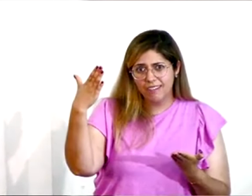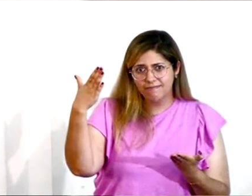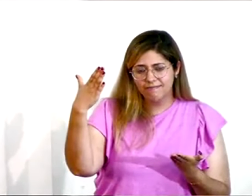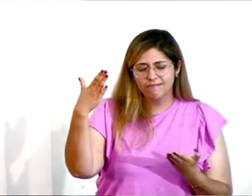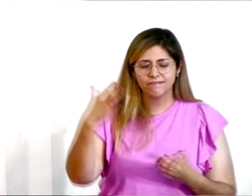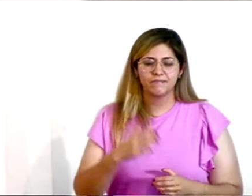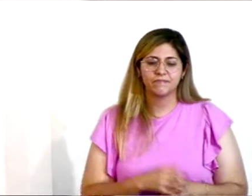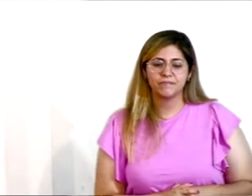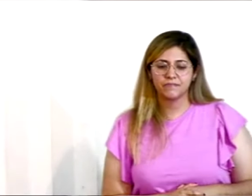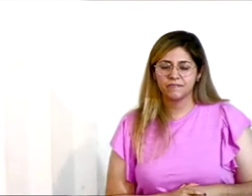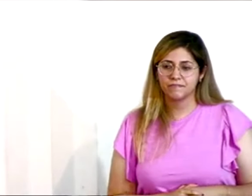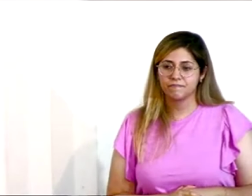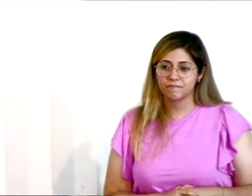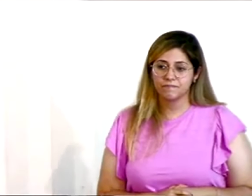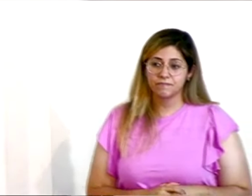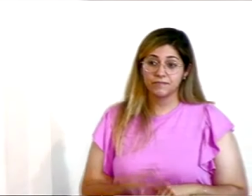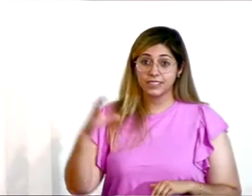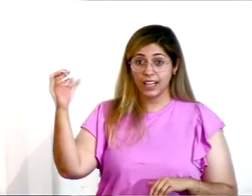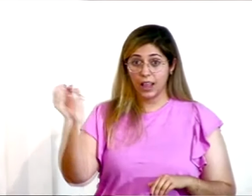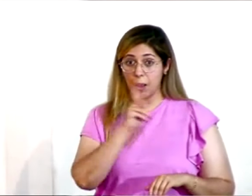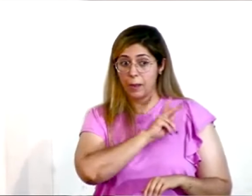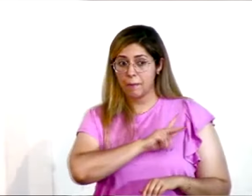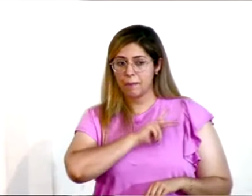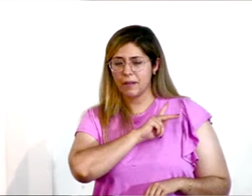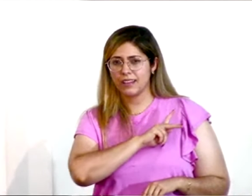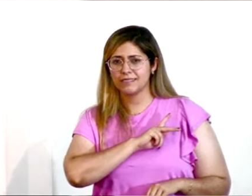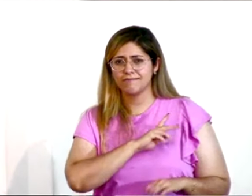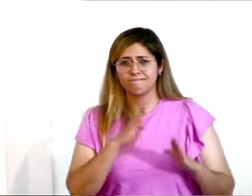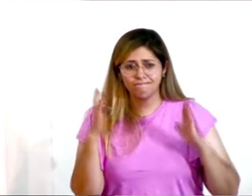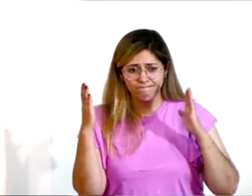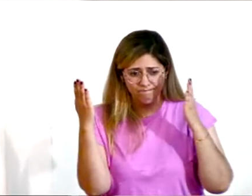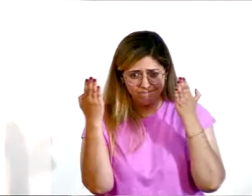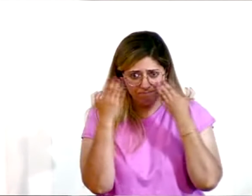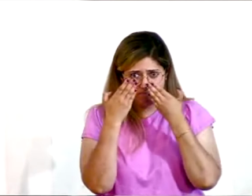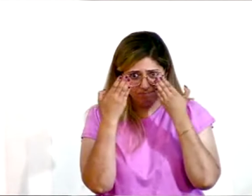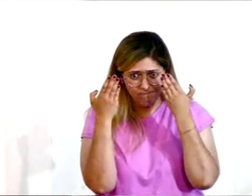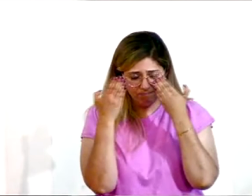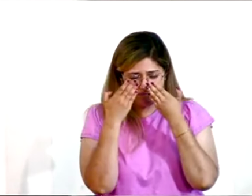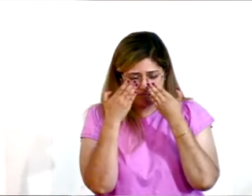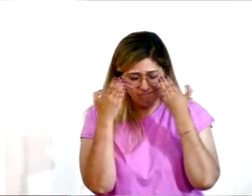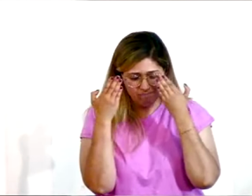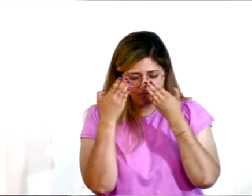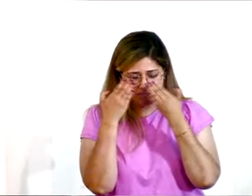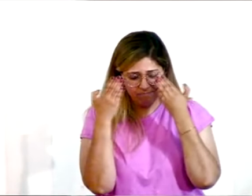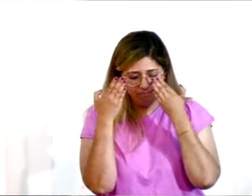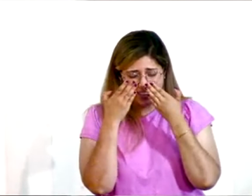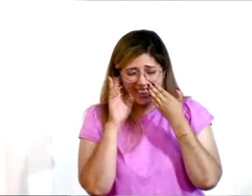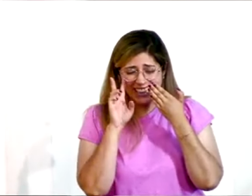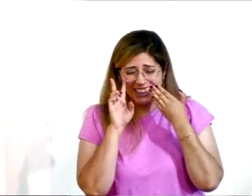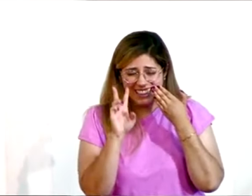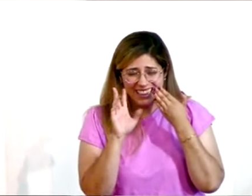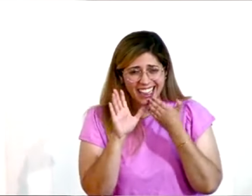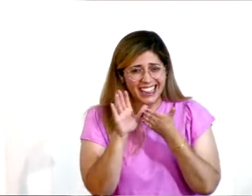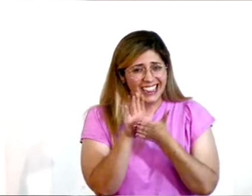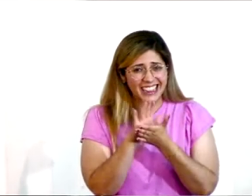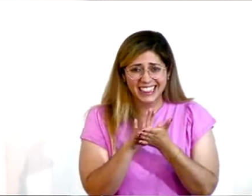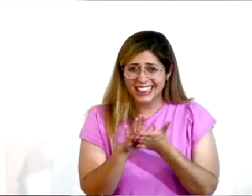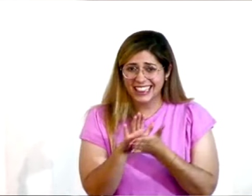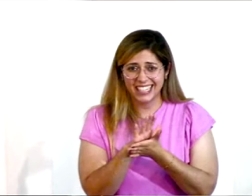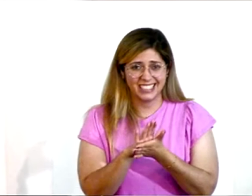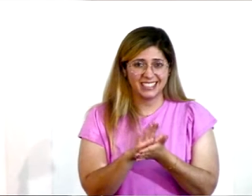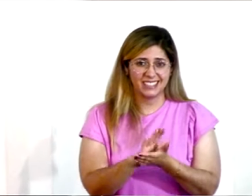vai ser para Saulo um cegamento, alguma coisa muito além da sua condição de